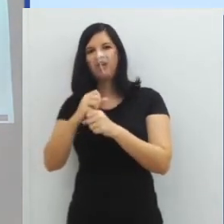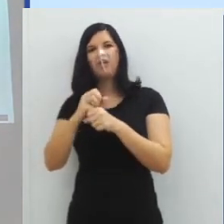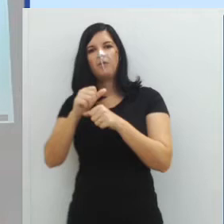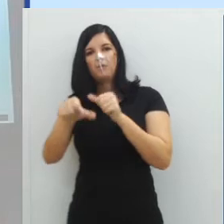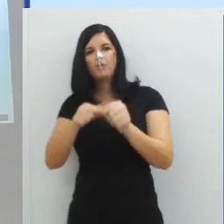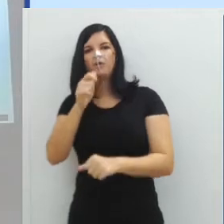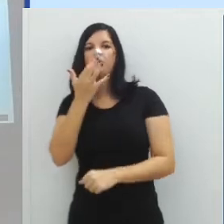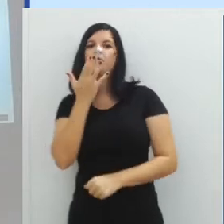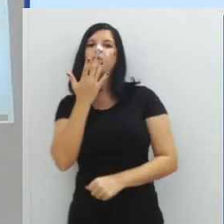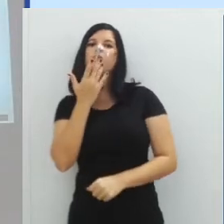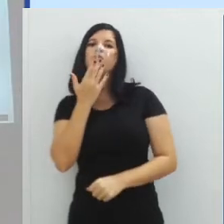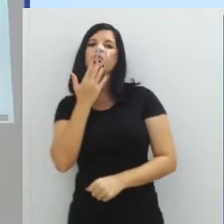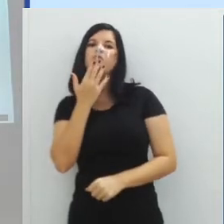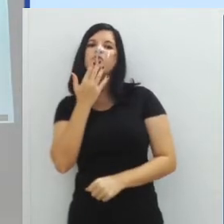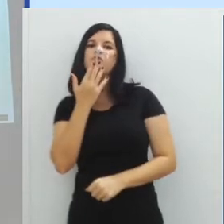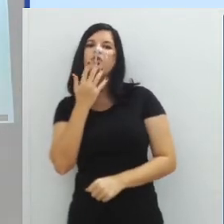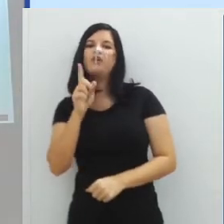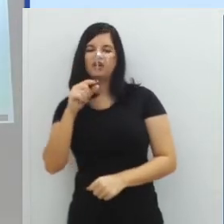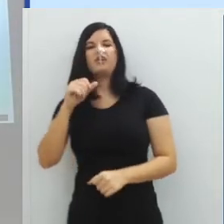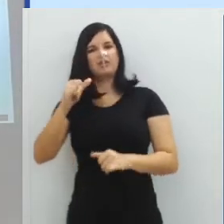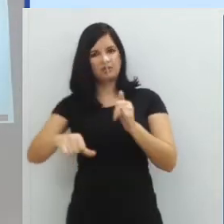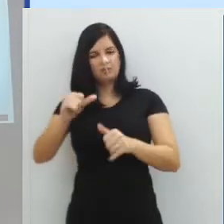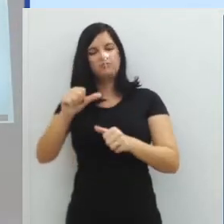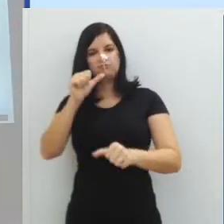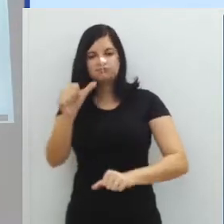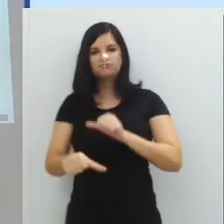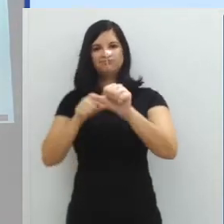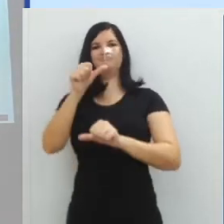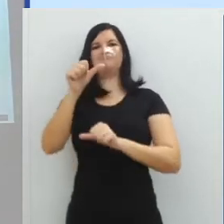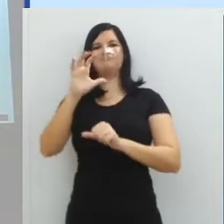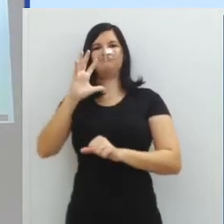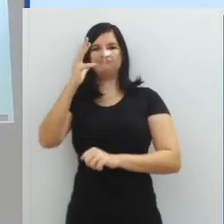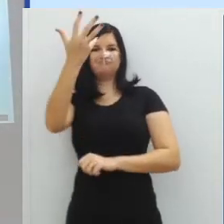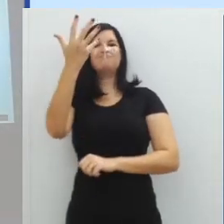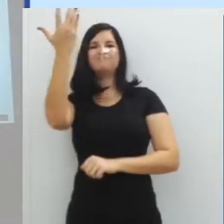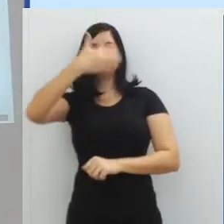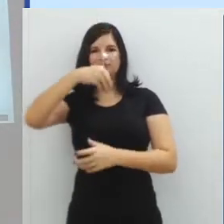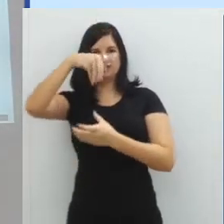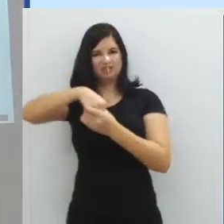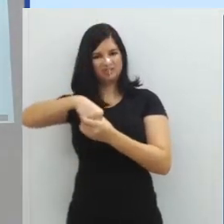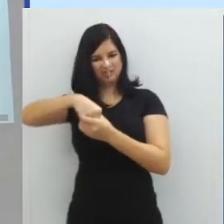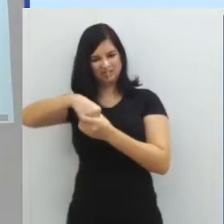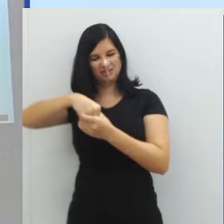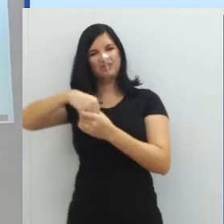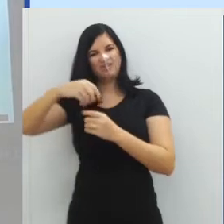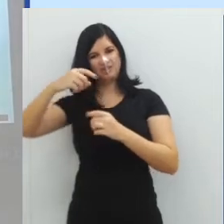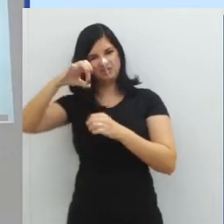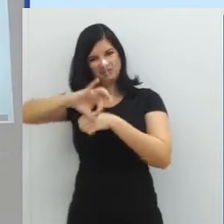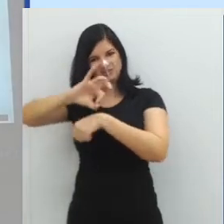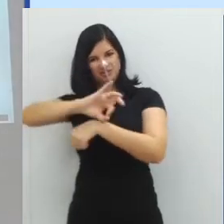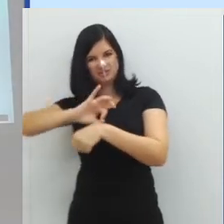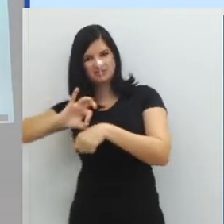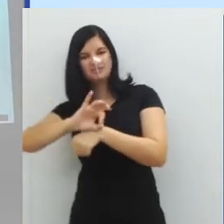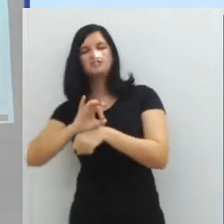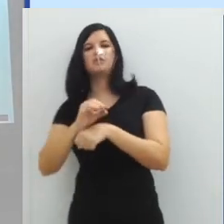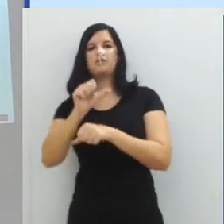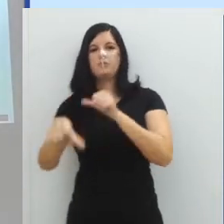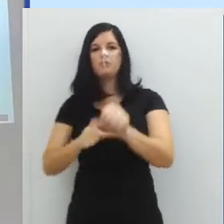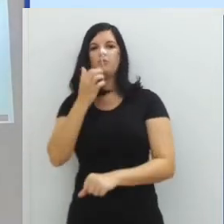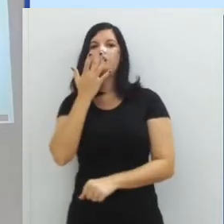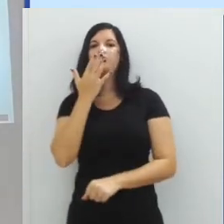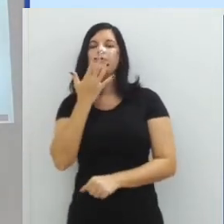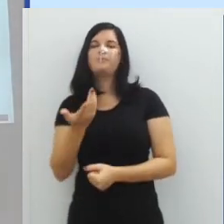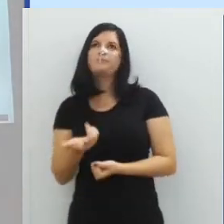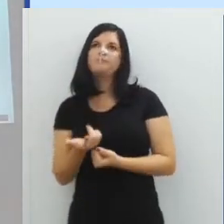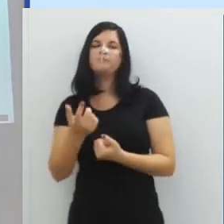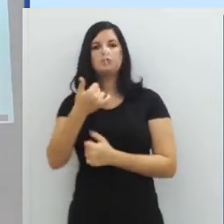cor, ali nada mais é do que uma reação química que está acontecendo dentro de suas células. Mudança de cor quando a gente mistura uma